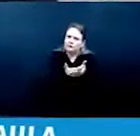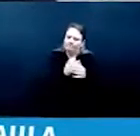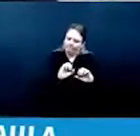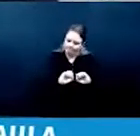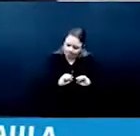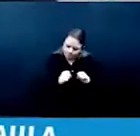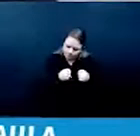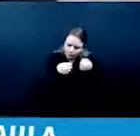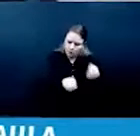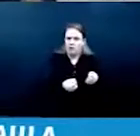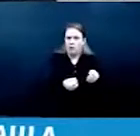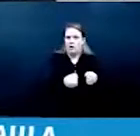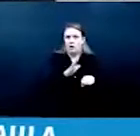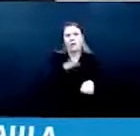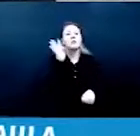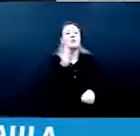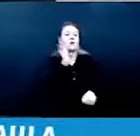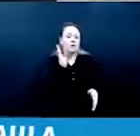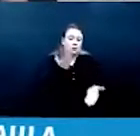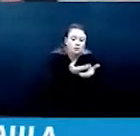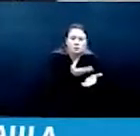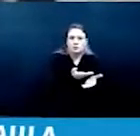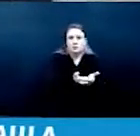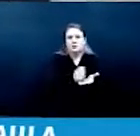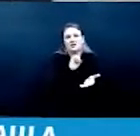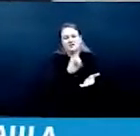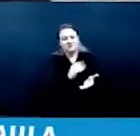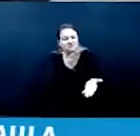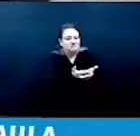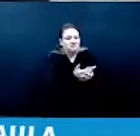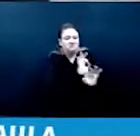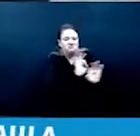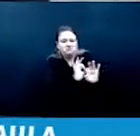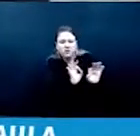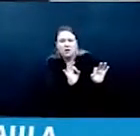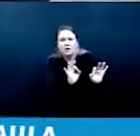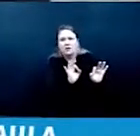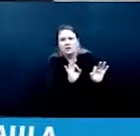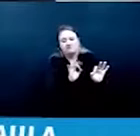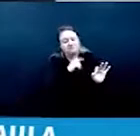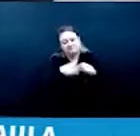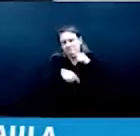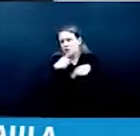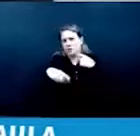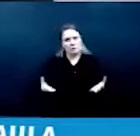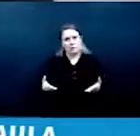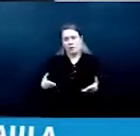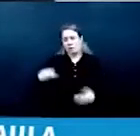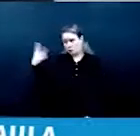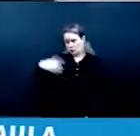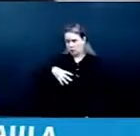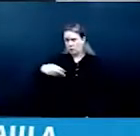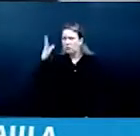mais legal o estudo. Sim. Você sem o estudo, você não consegue, como eu disse, ser um grande atleta, né? Os meus filhos sabem